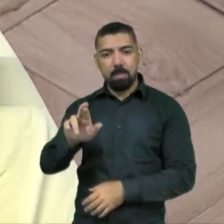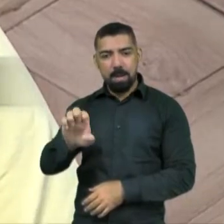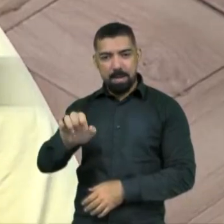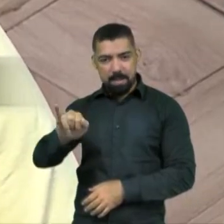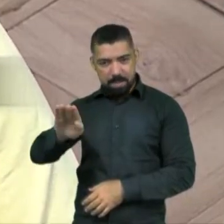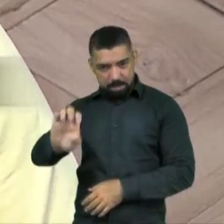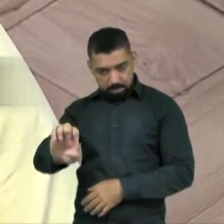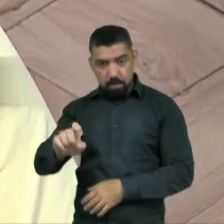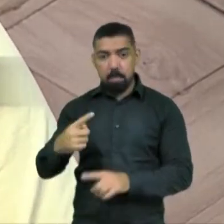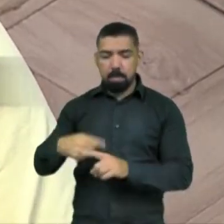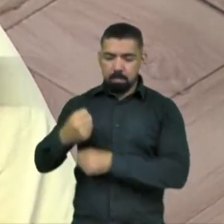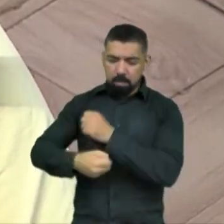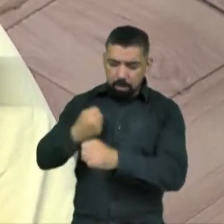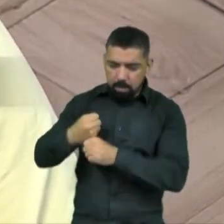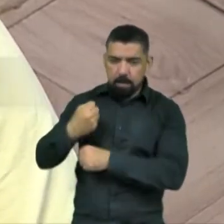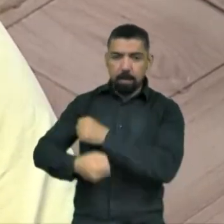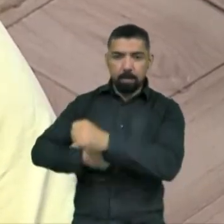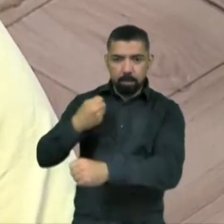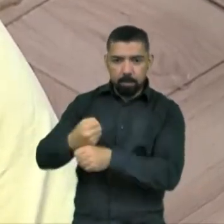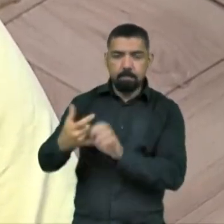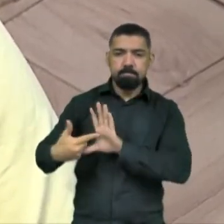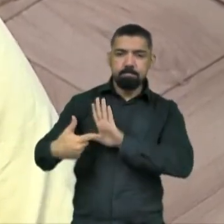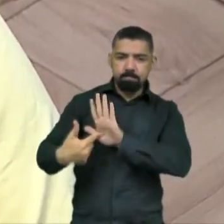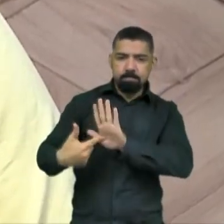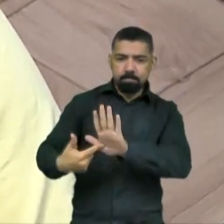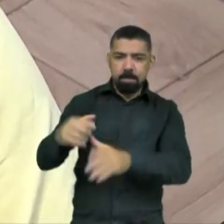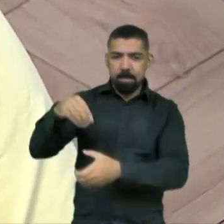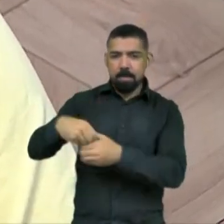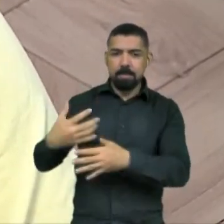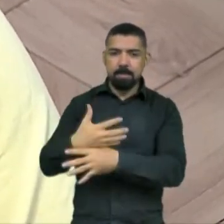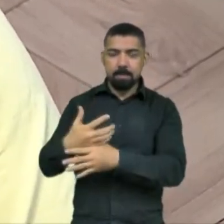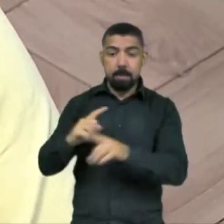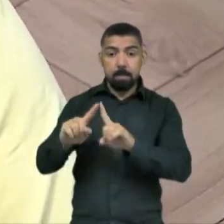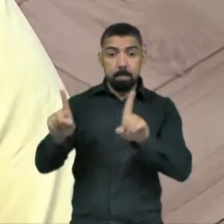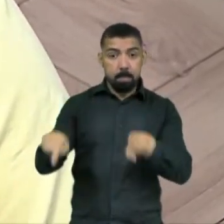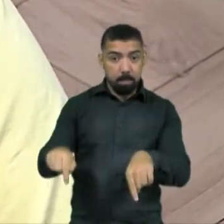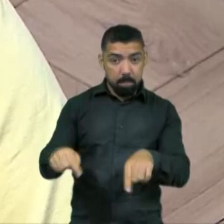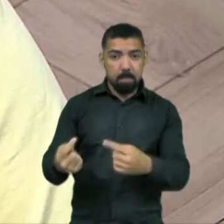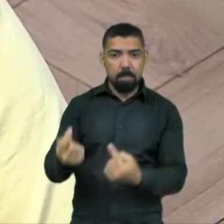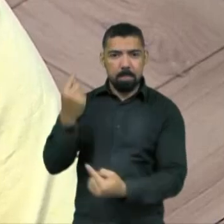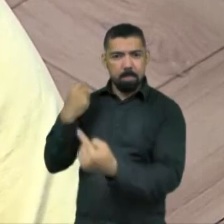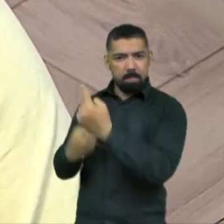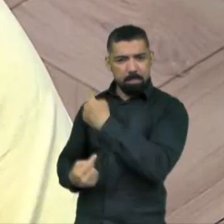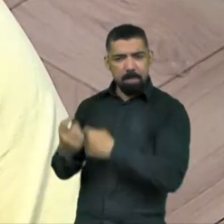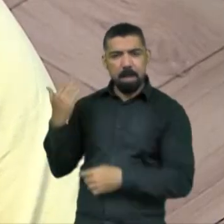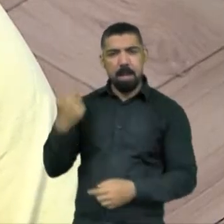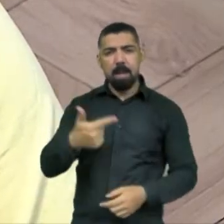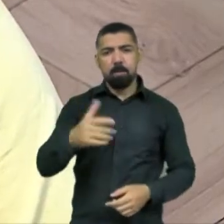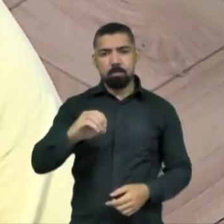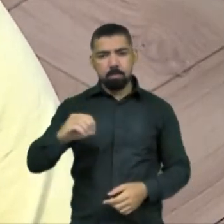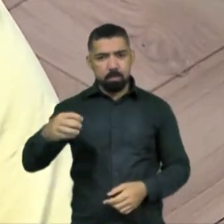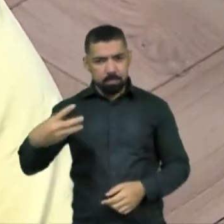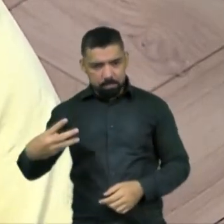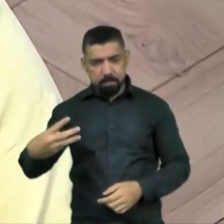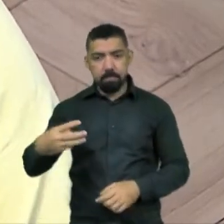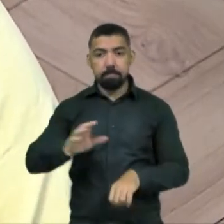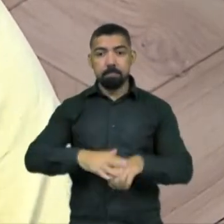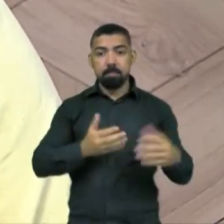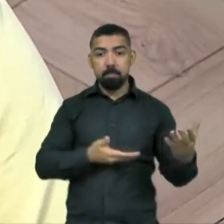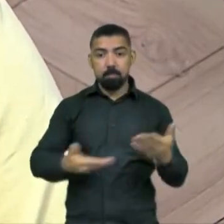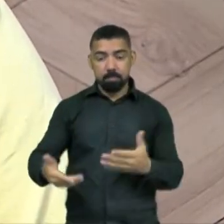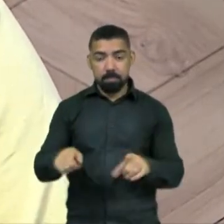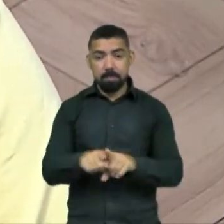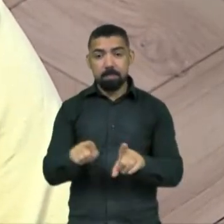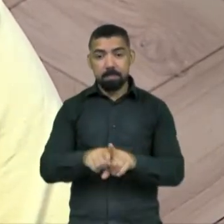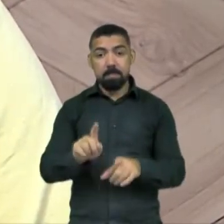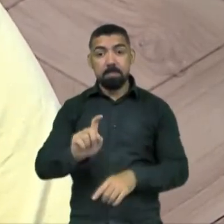anos após anos, estamos galgando na cidade. Um projeto que começou no ano 2003, a convite de também um